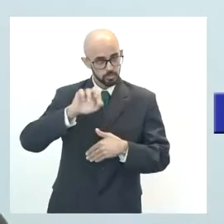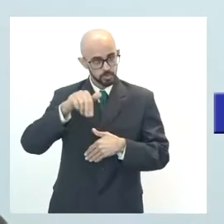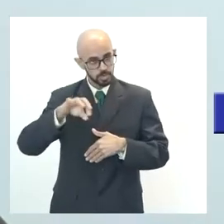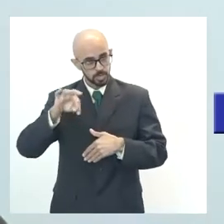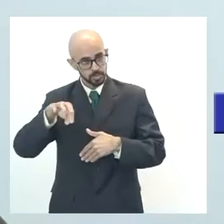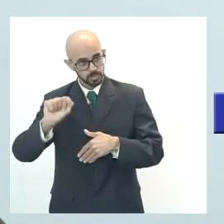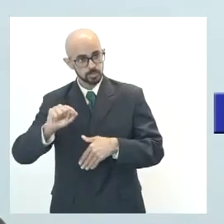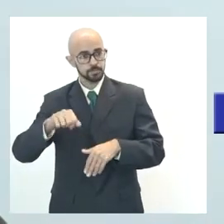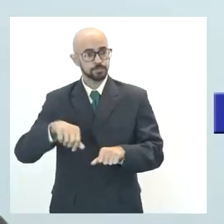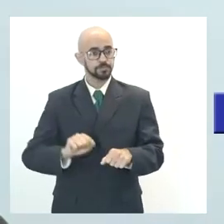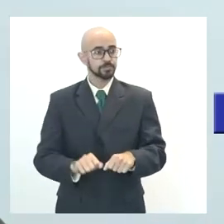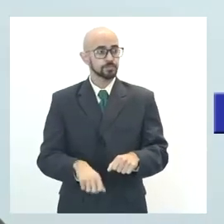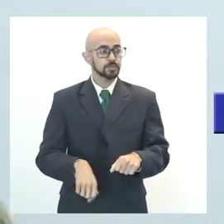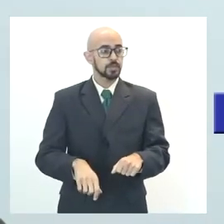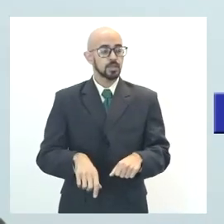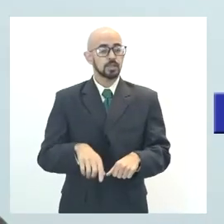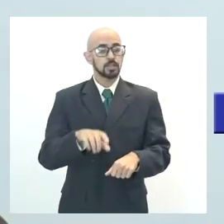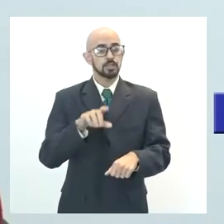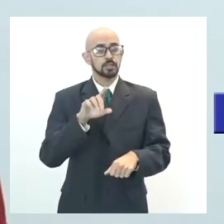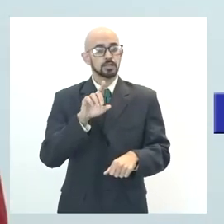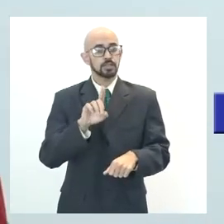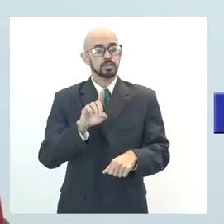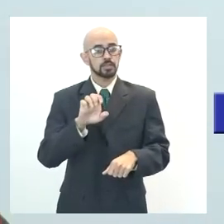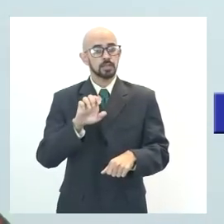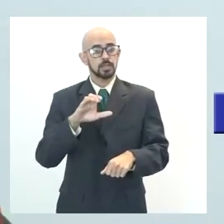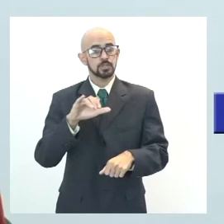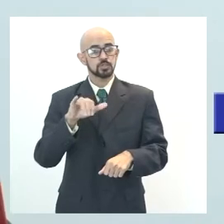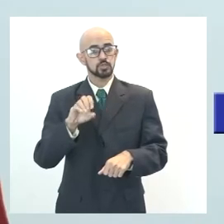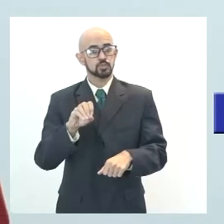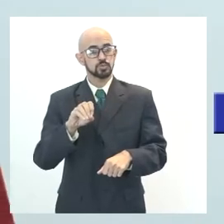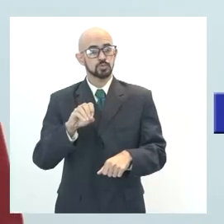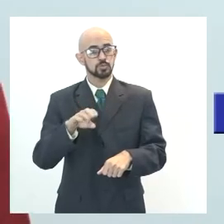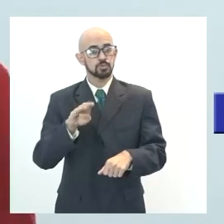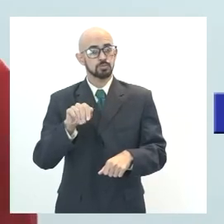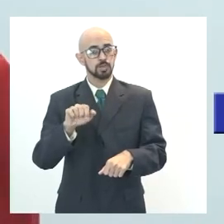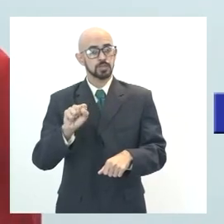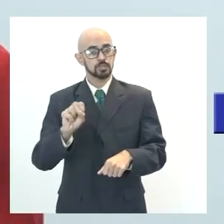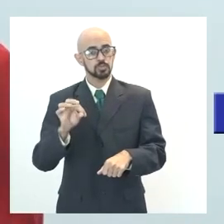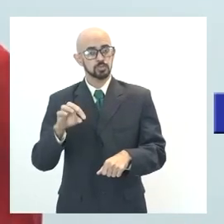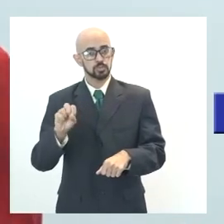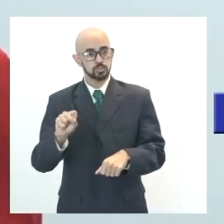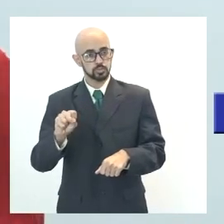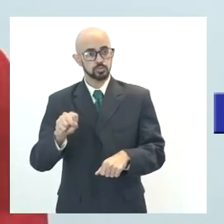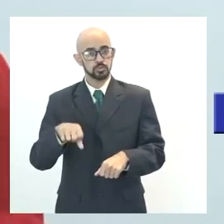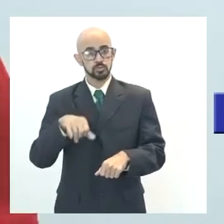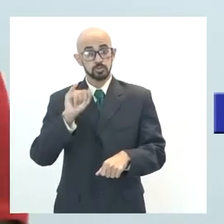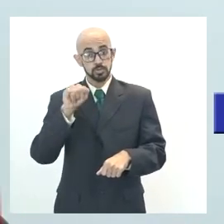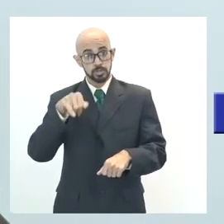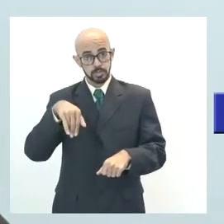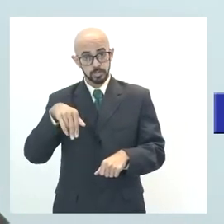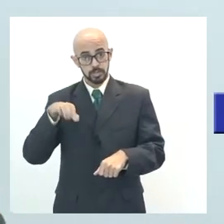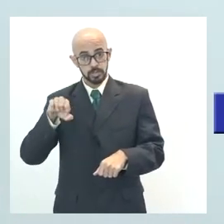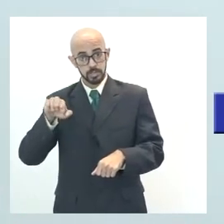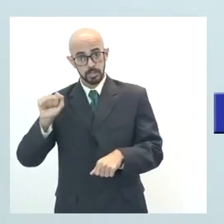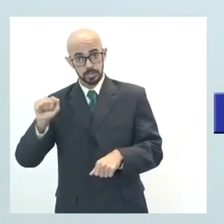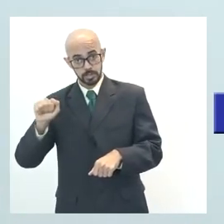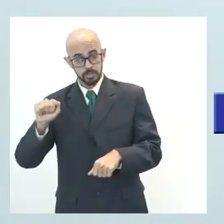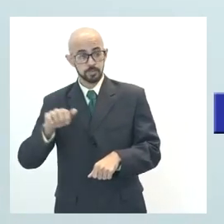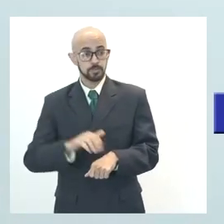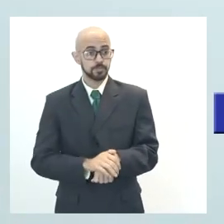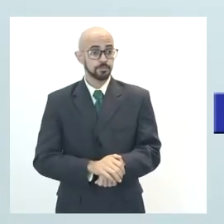Décio Bastos os servidores do ideia por favor o